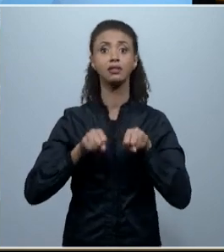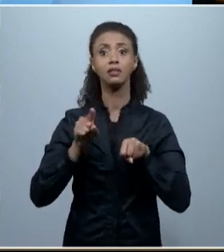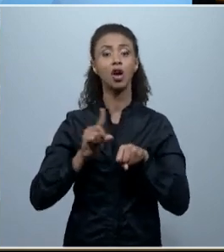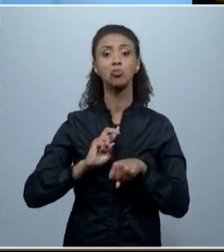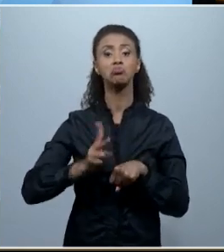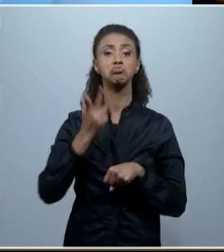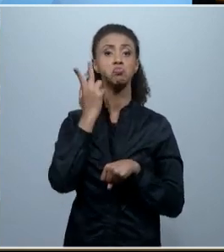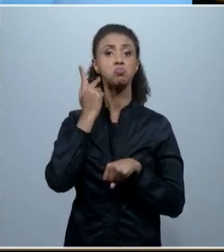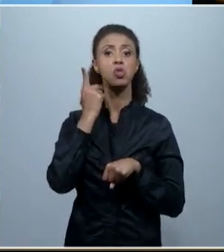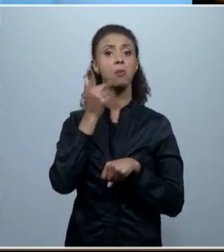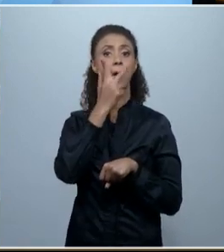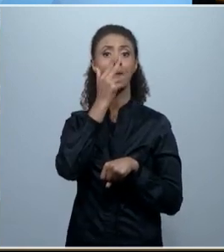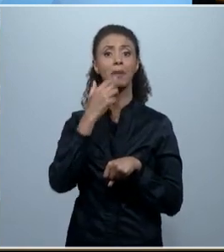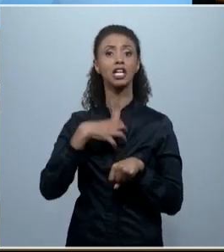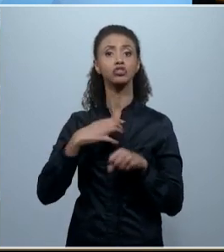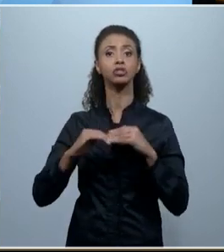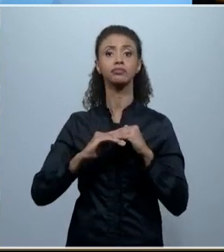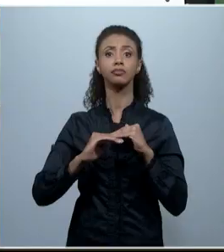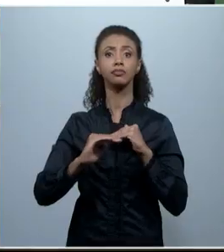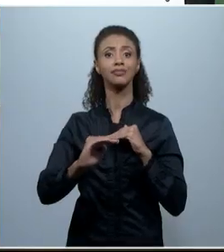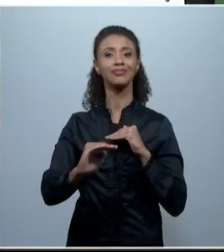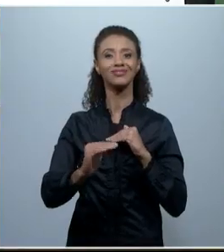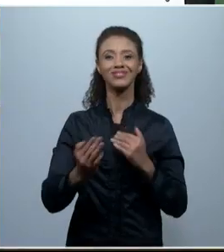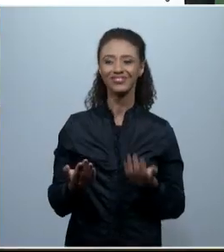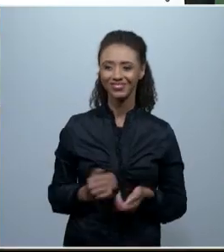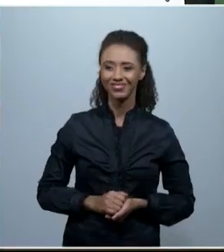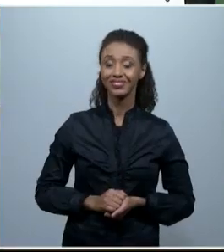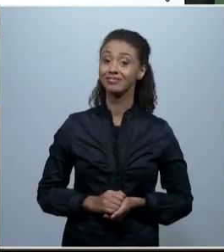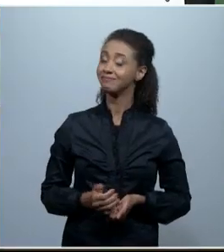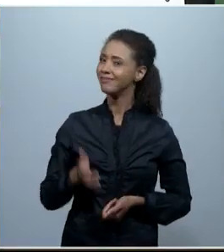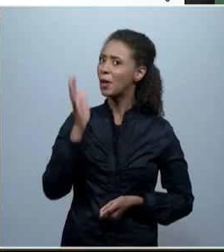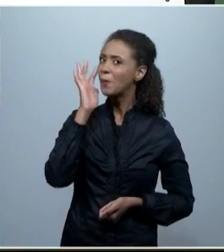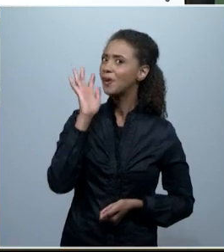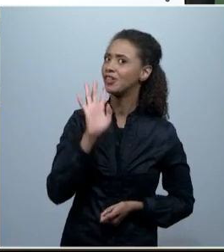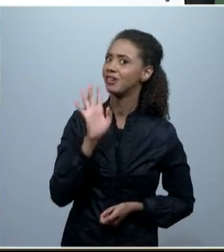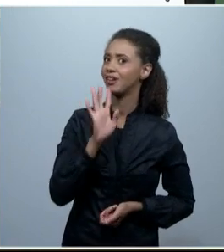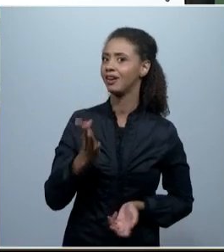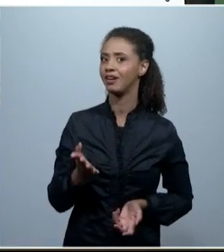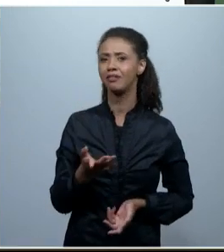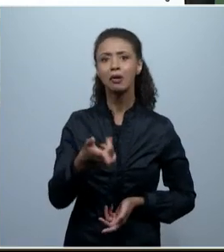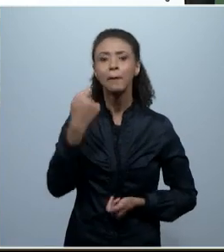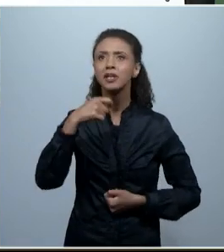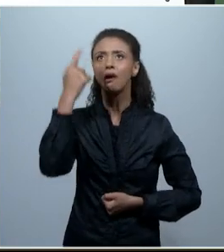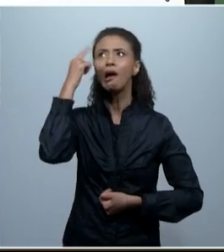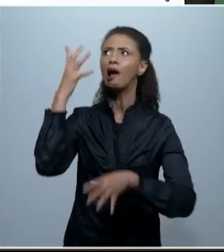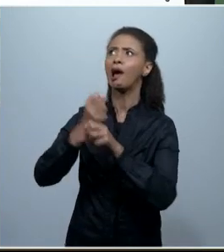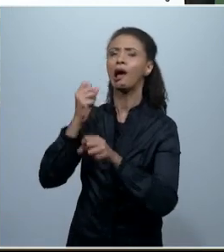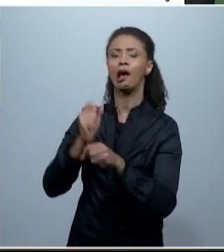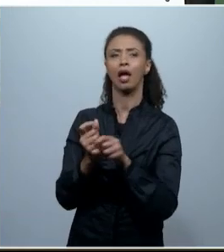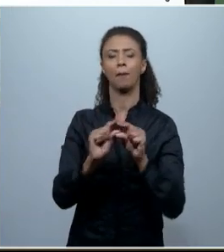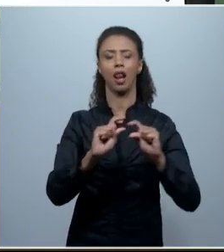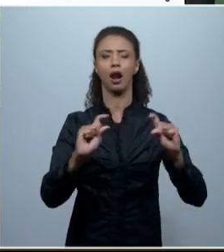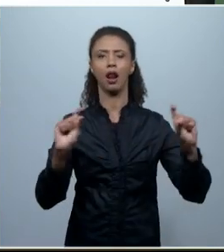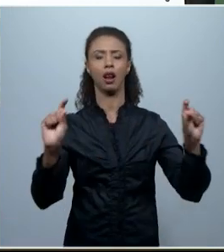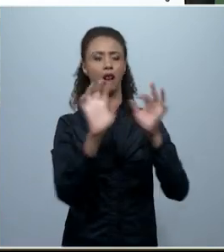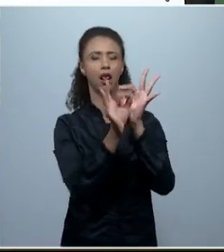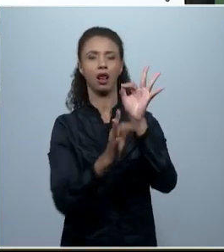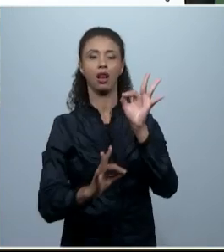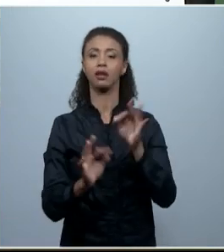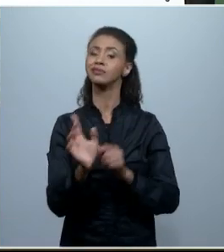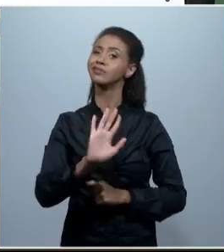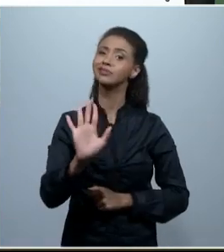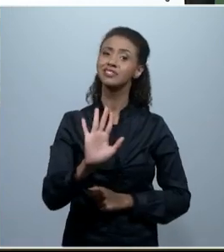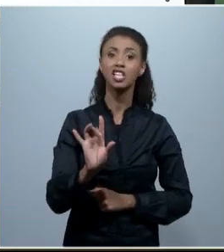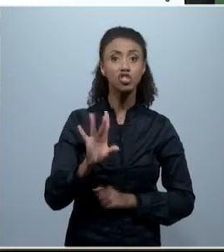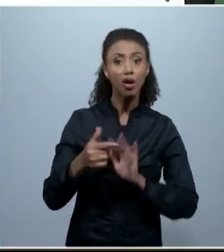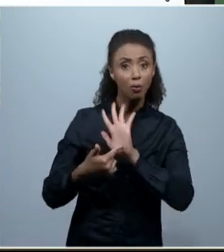então imagina que legal para um aluno não fazer nenhuma contas não precisa mostrar como isso se calcula só de